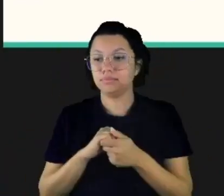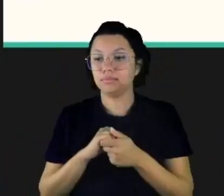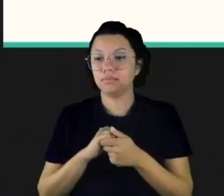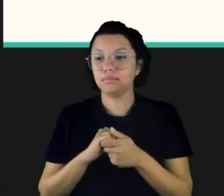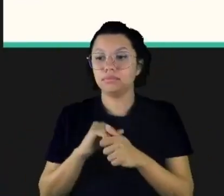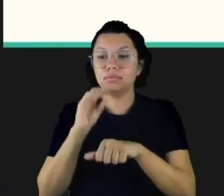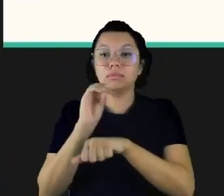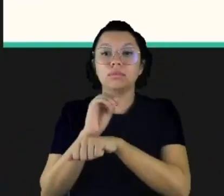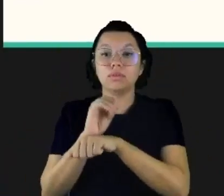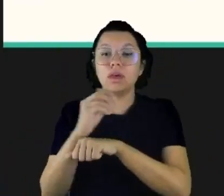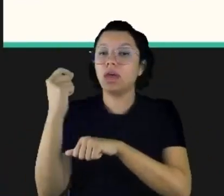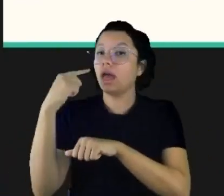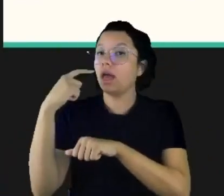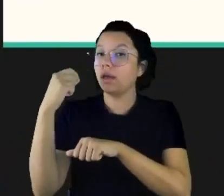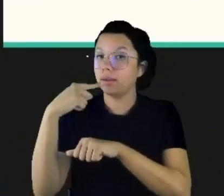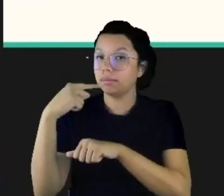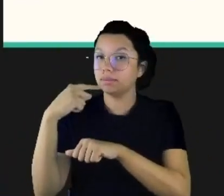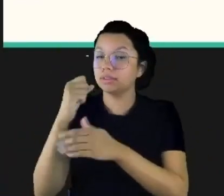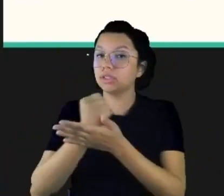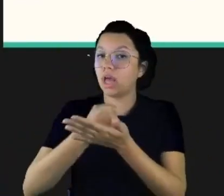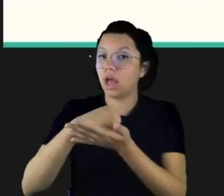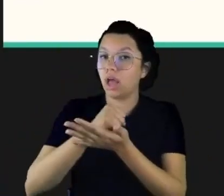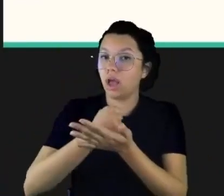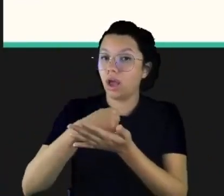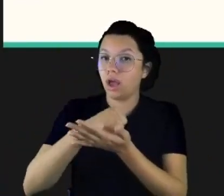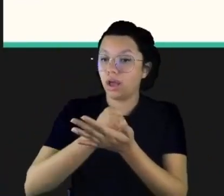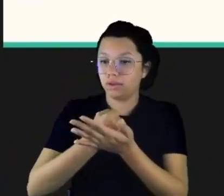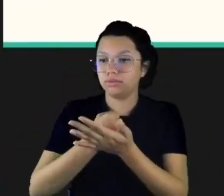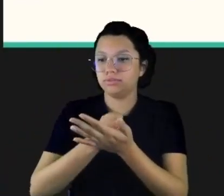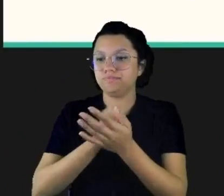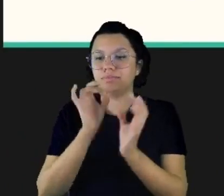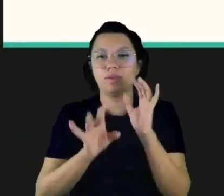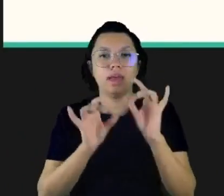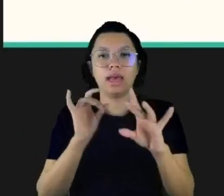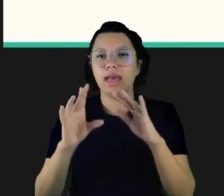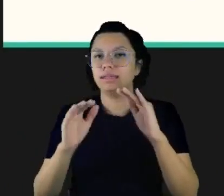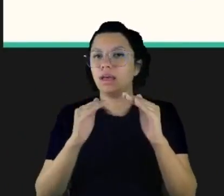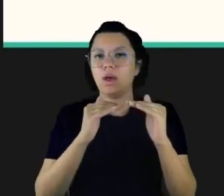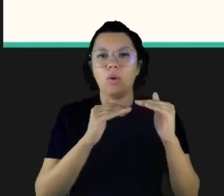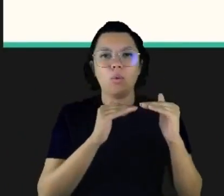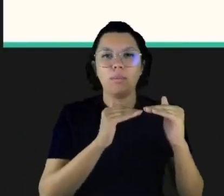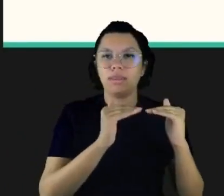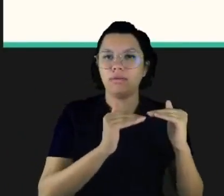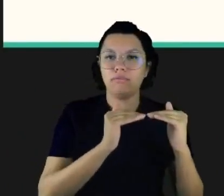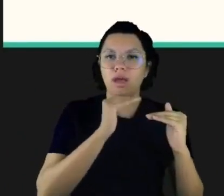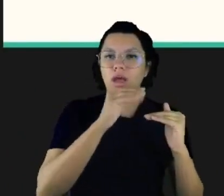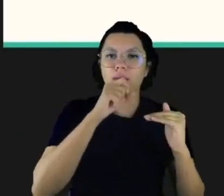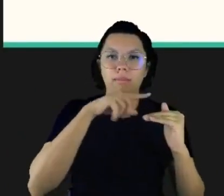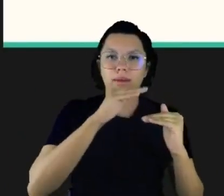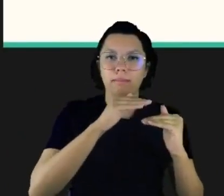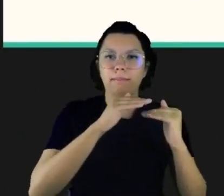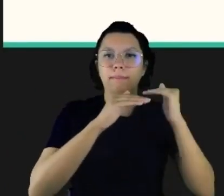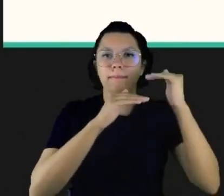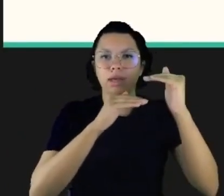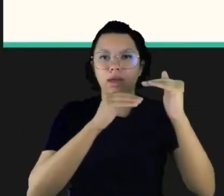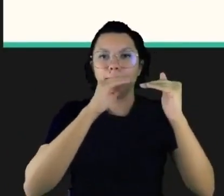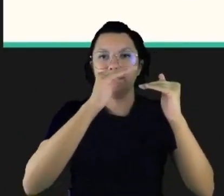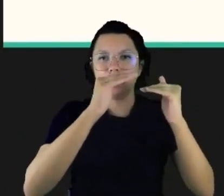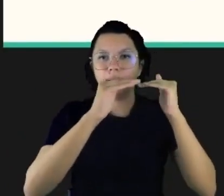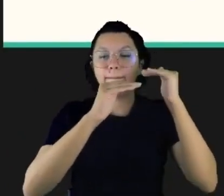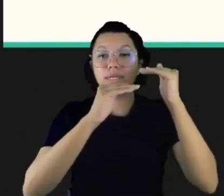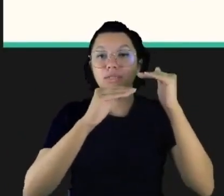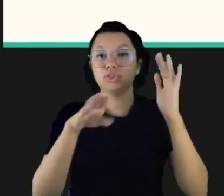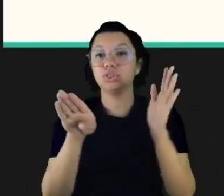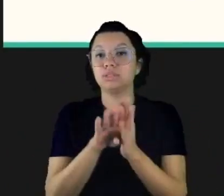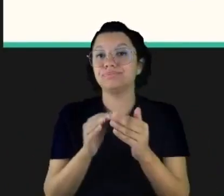ele é farmacológico e para cada uma das fases a medicação é uma. Chegando numa fase avançada que